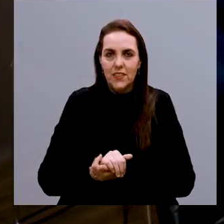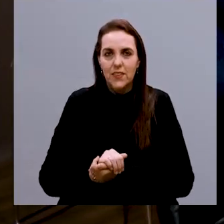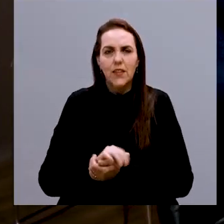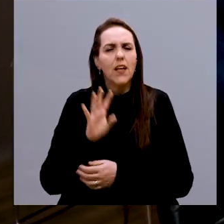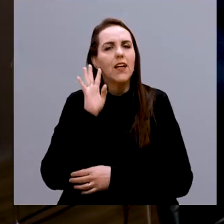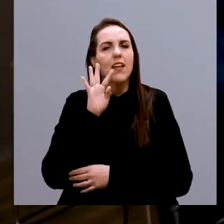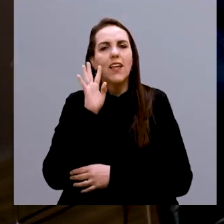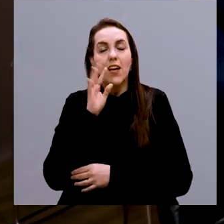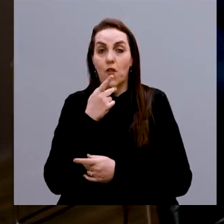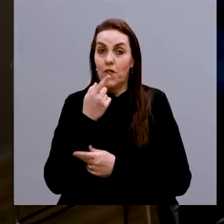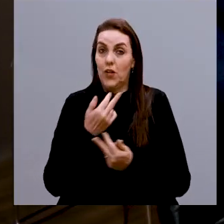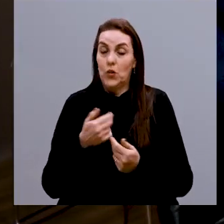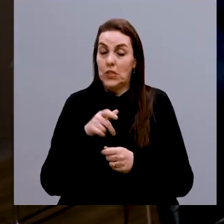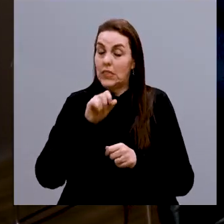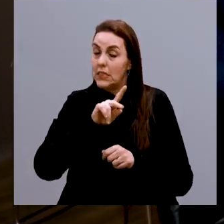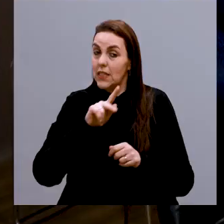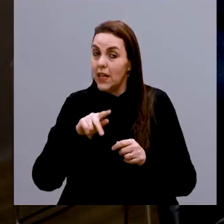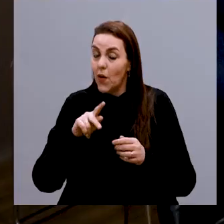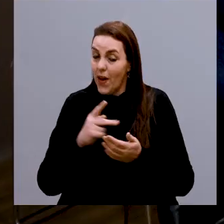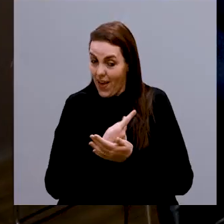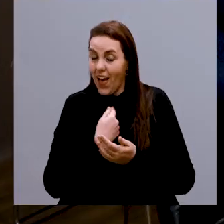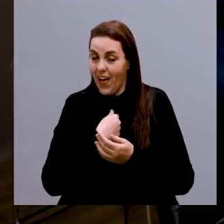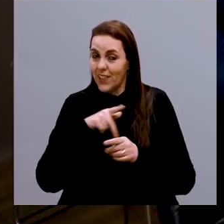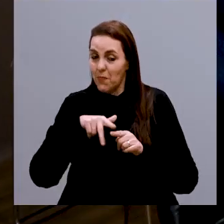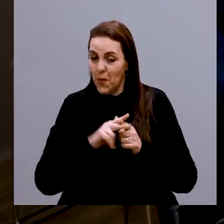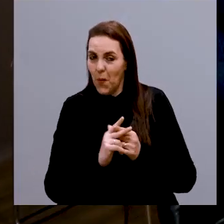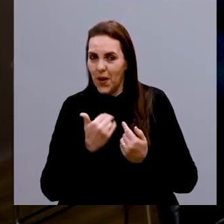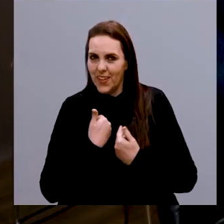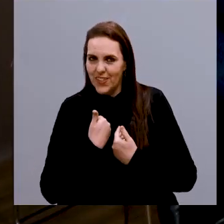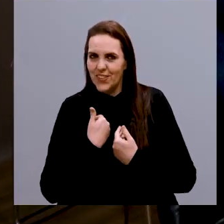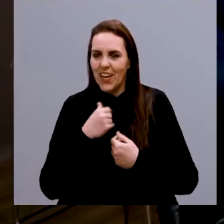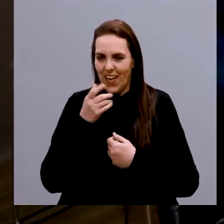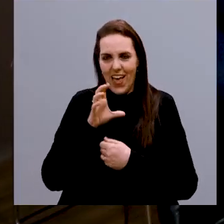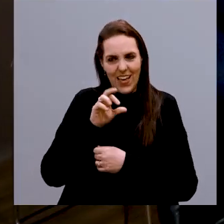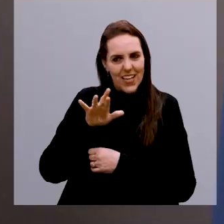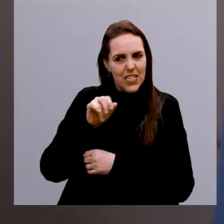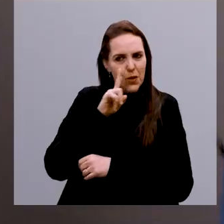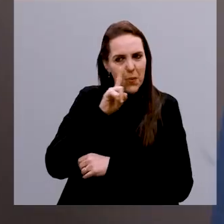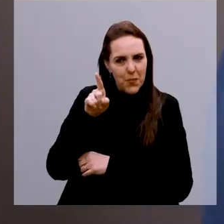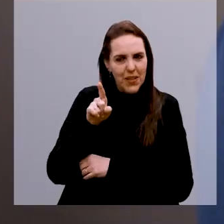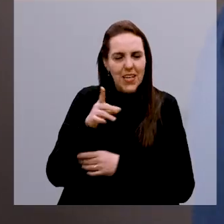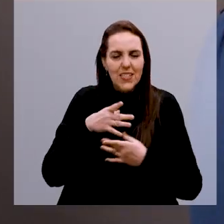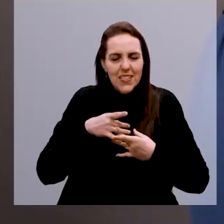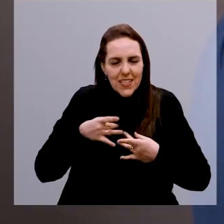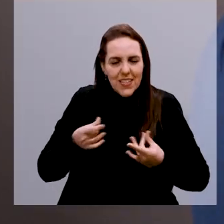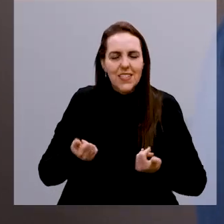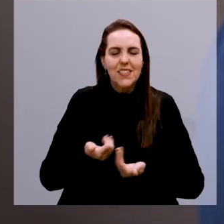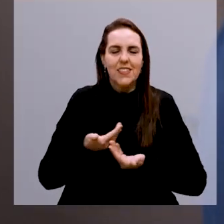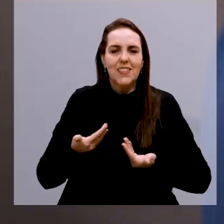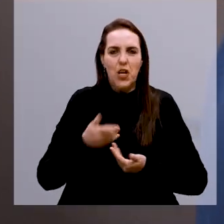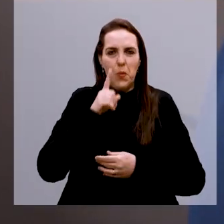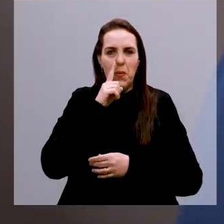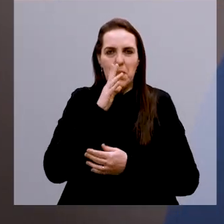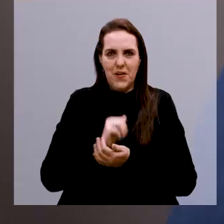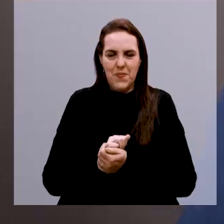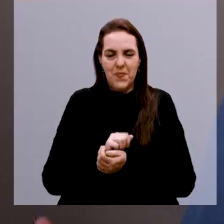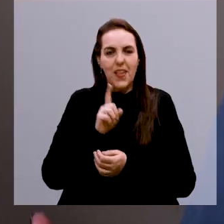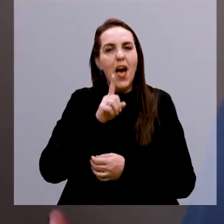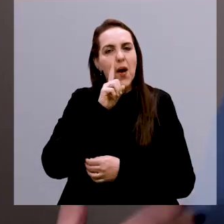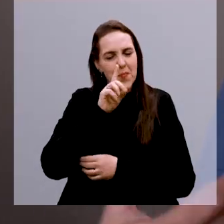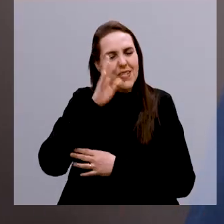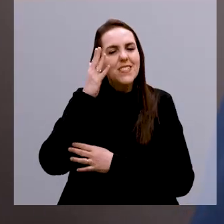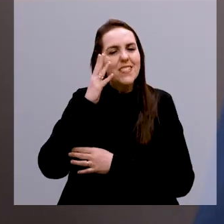algo, né? Gurias, me corrija se eu estiver errada, a Cris é mãe, mas a gente está falando de sensibilidade de mãe, né? Então a